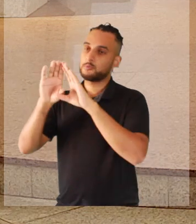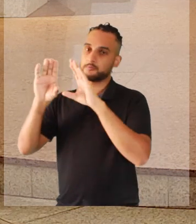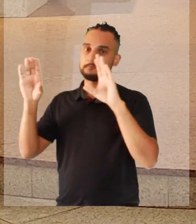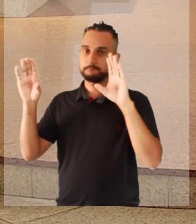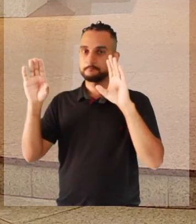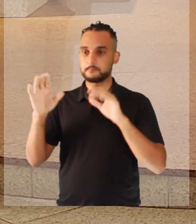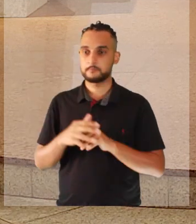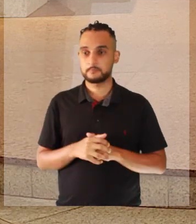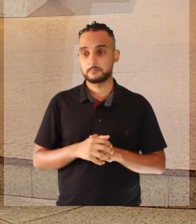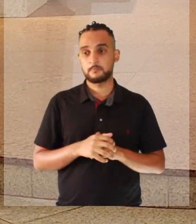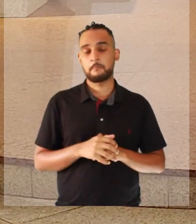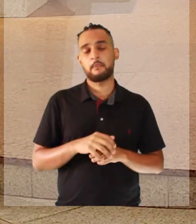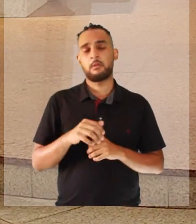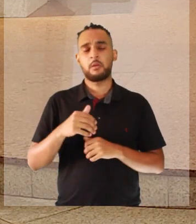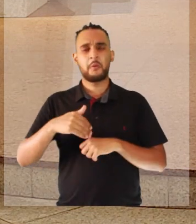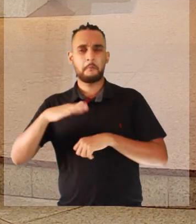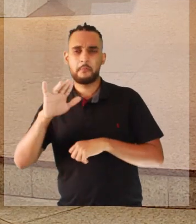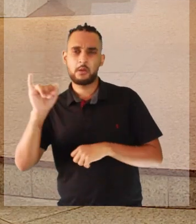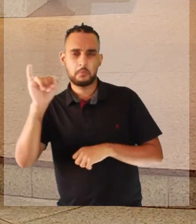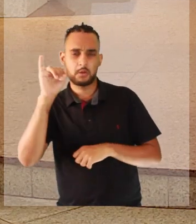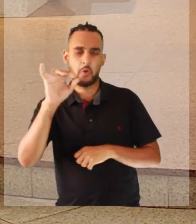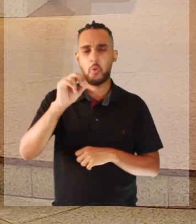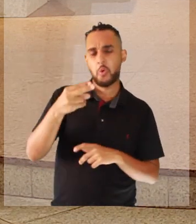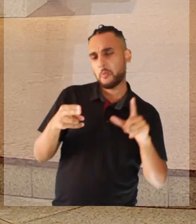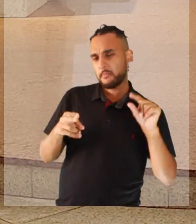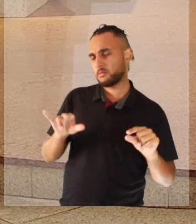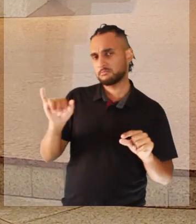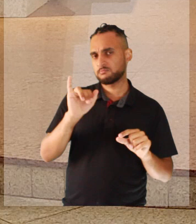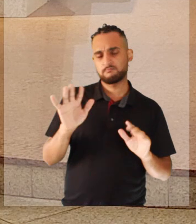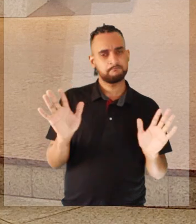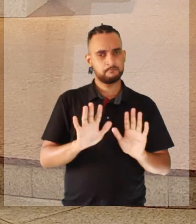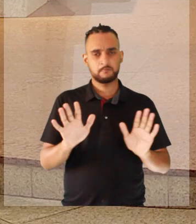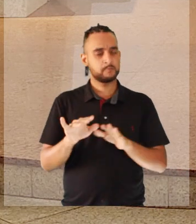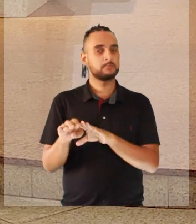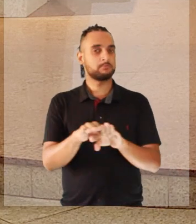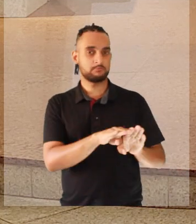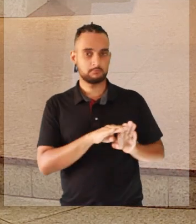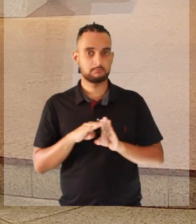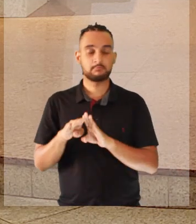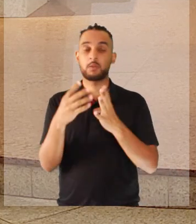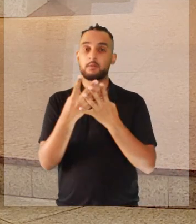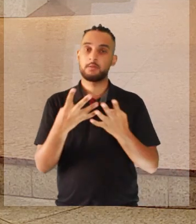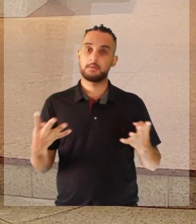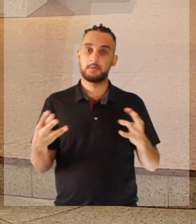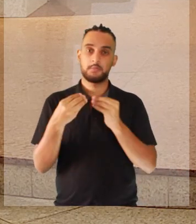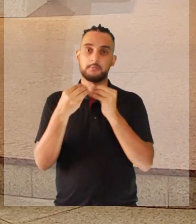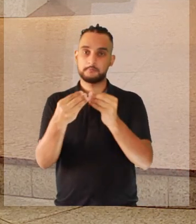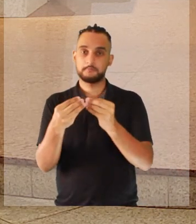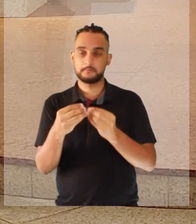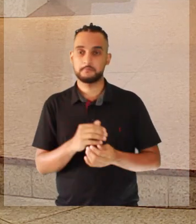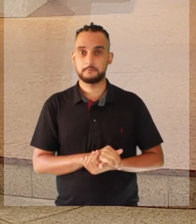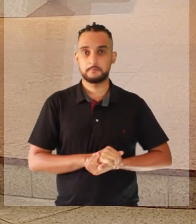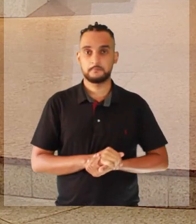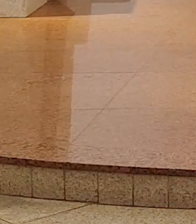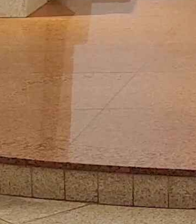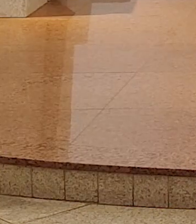rumo a Jerusalém Celeste. Não se trata de maior e nem menor. Somos irmãos celebrando